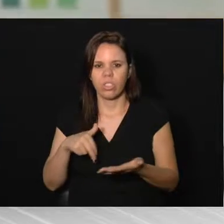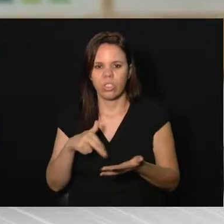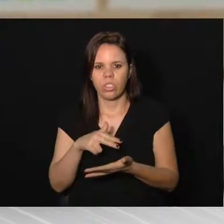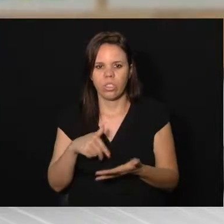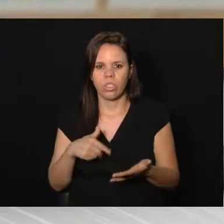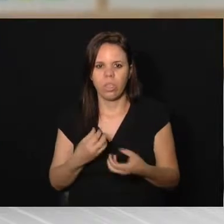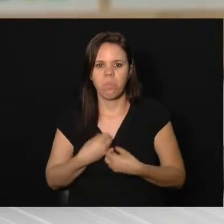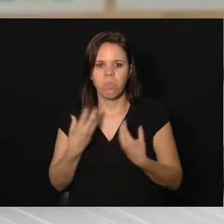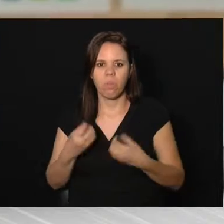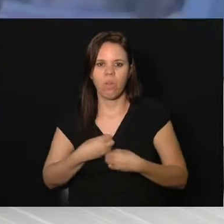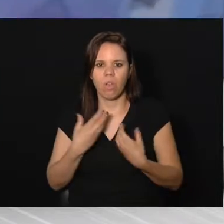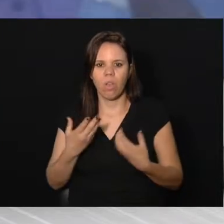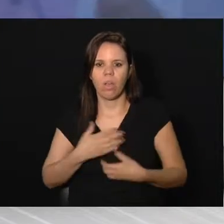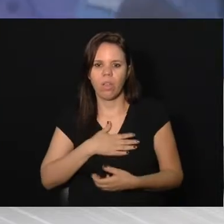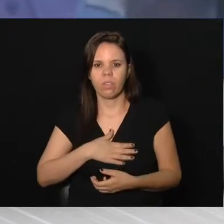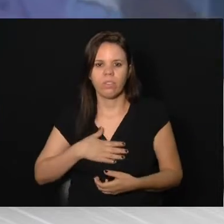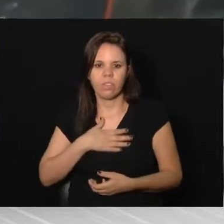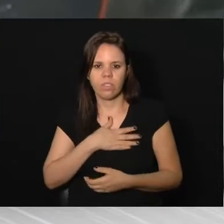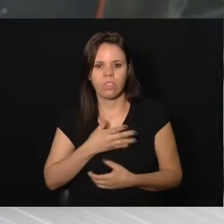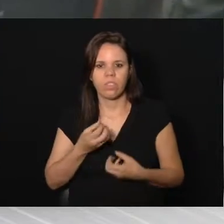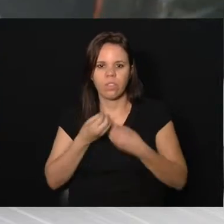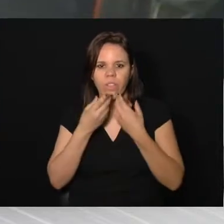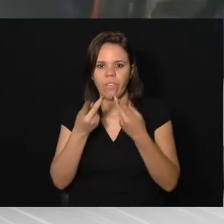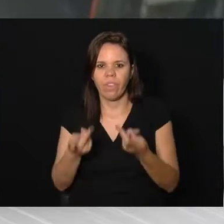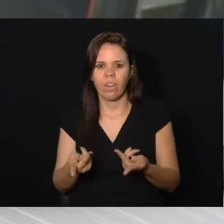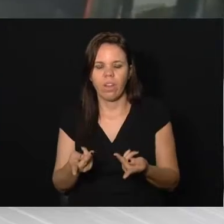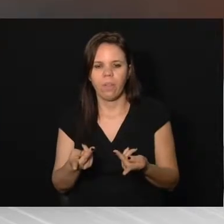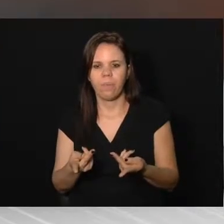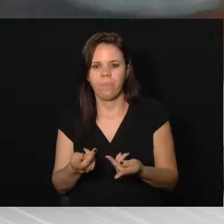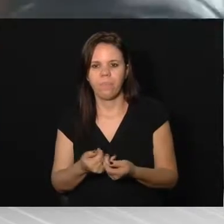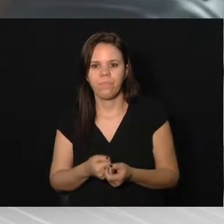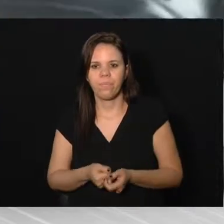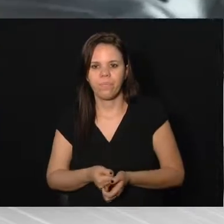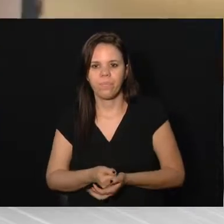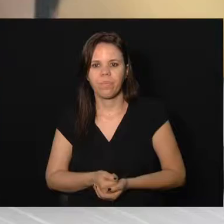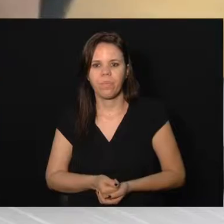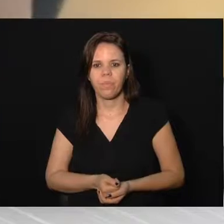gosta de recitar. Eu quero te mostrar ele.